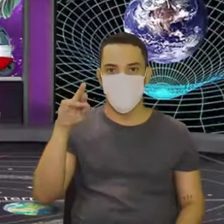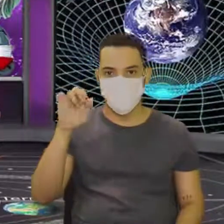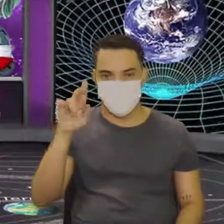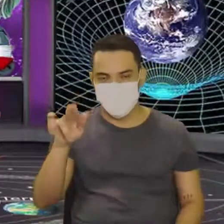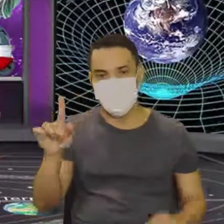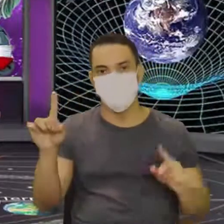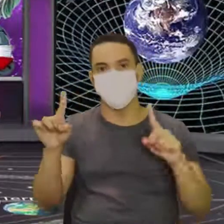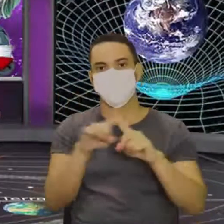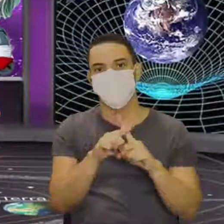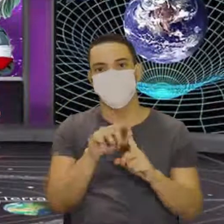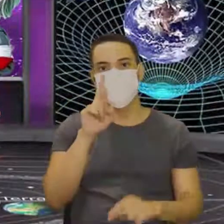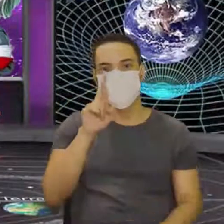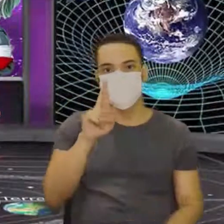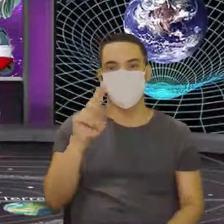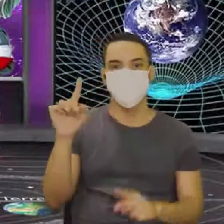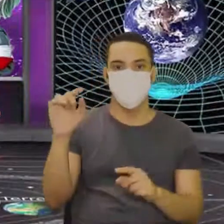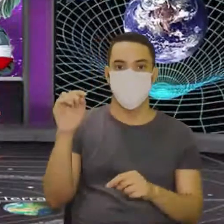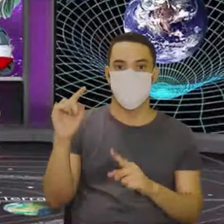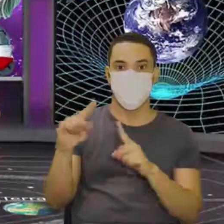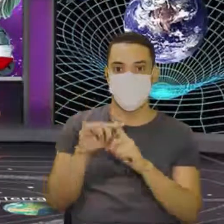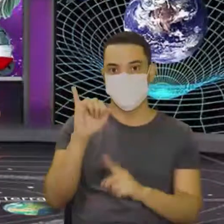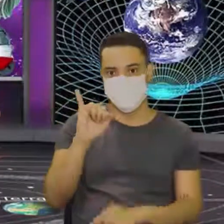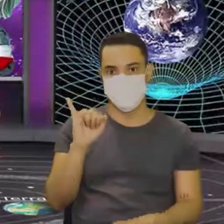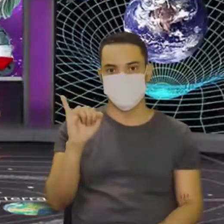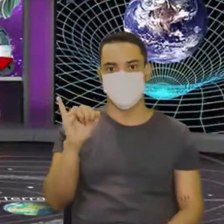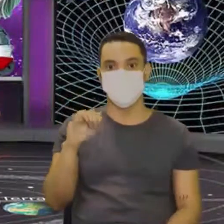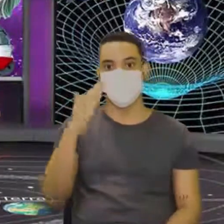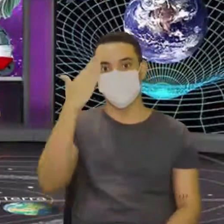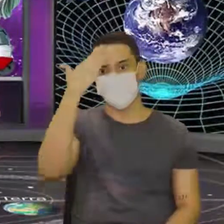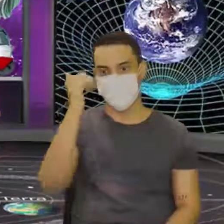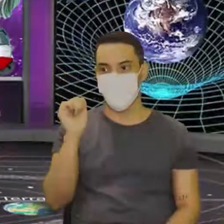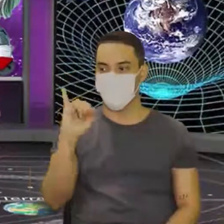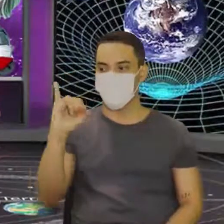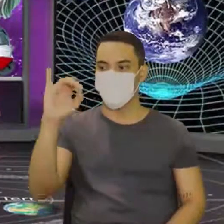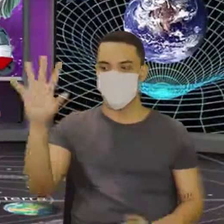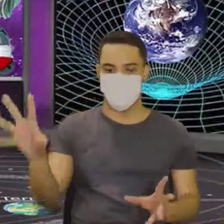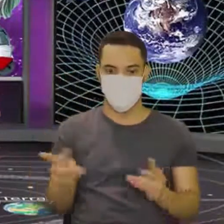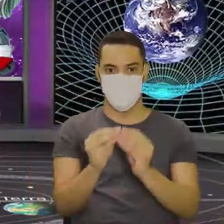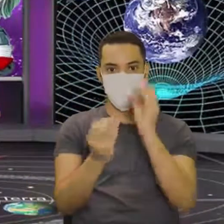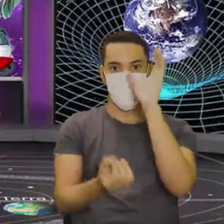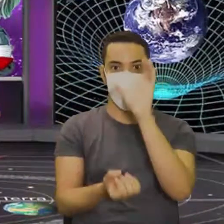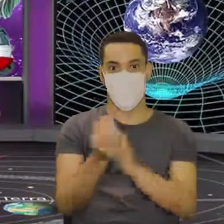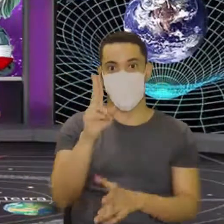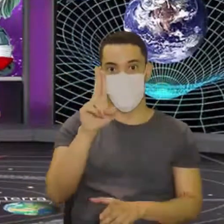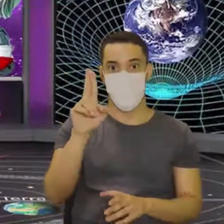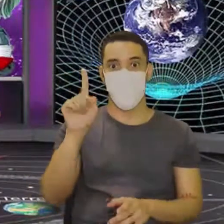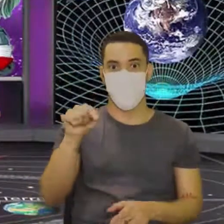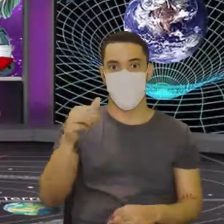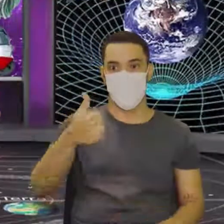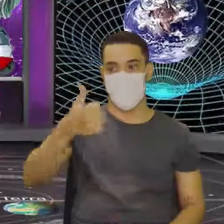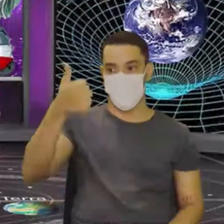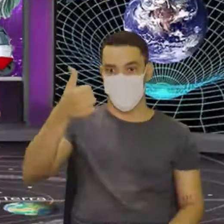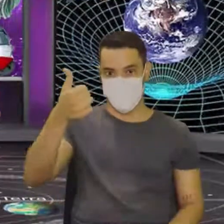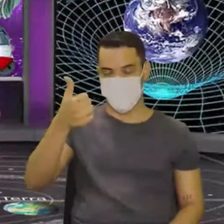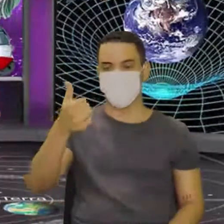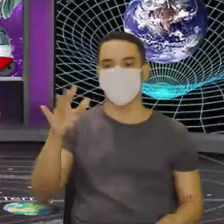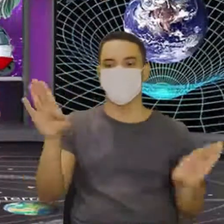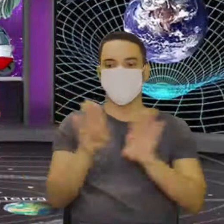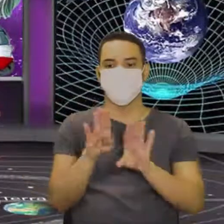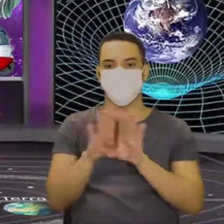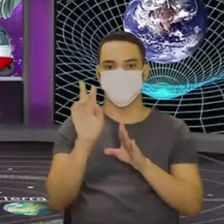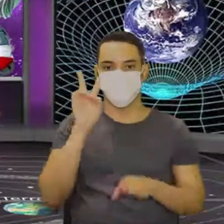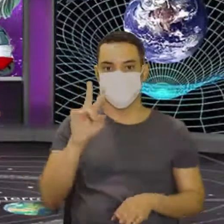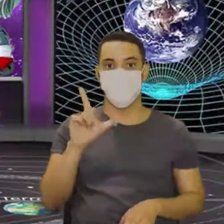Rzinho vezes I. Nós vimos que I ali é em função do U, é uma função de primeiro grau, certo? E nós vimos que é